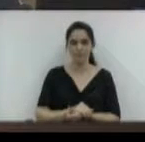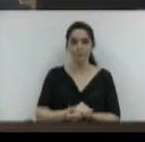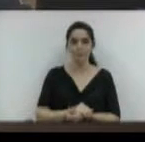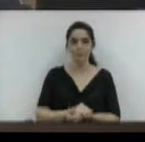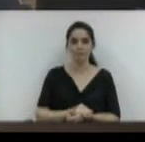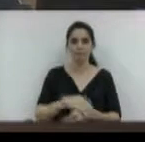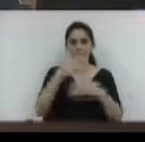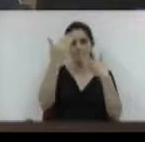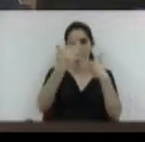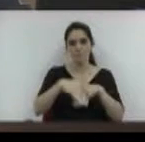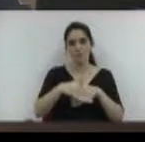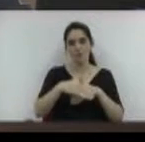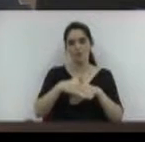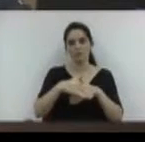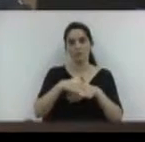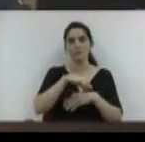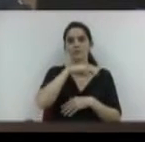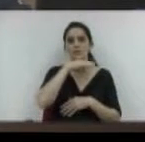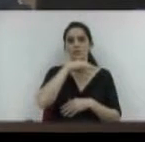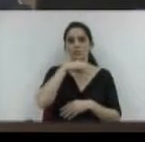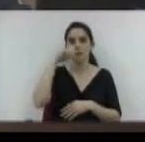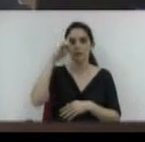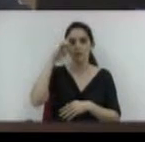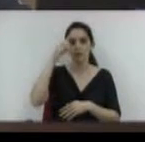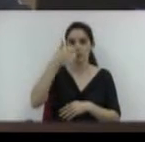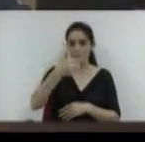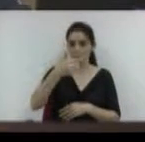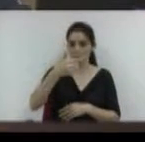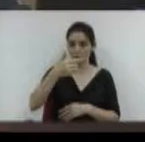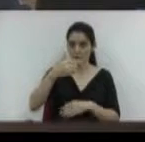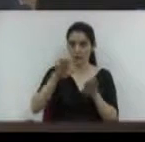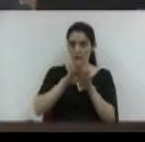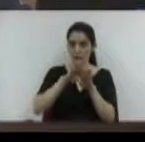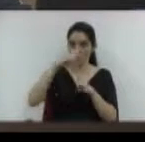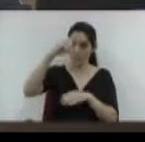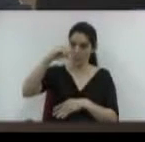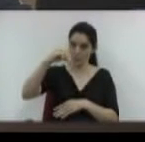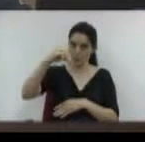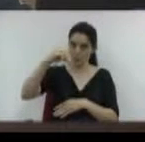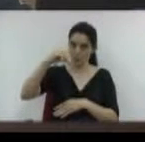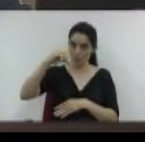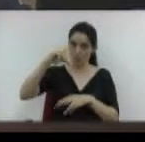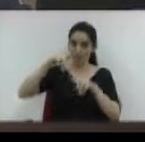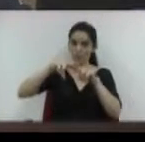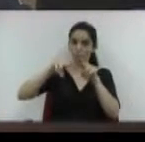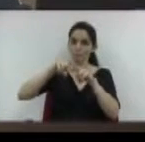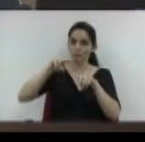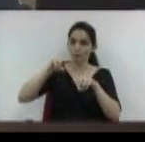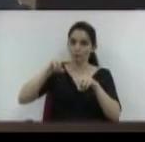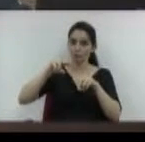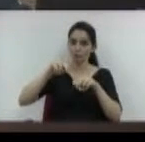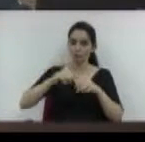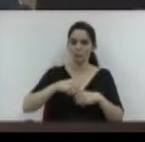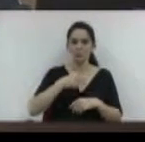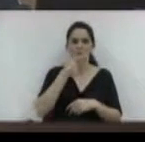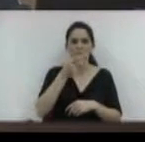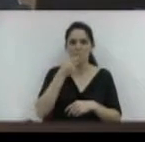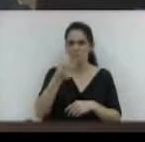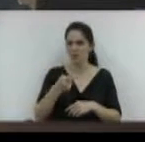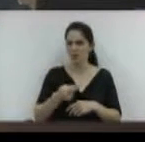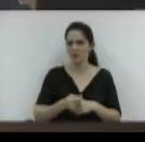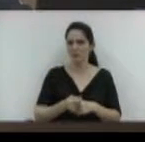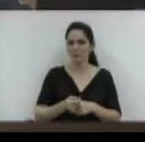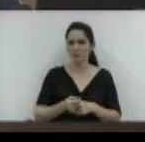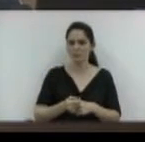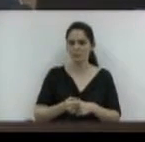comprovam que o investigado, nos dias 2 e 9 de junho, proferiu diversas ofensas a